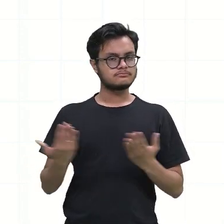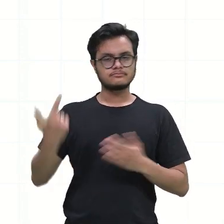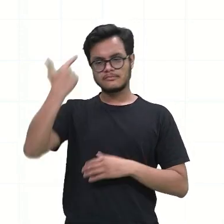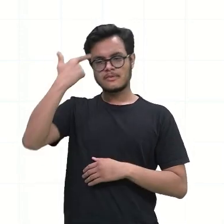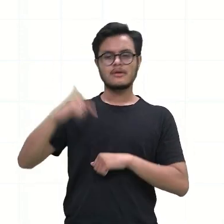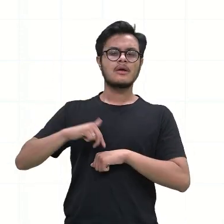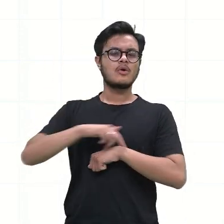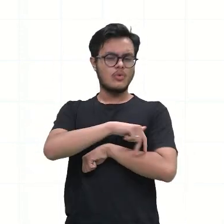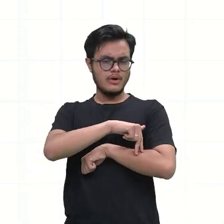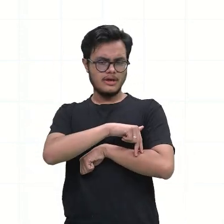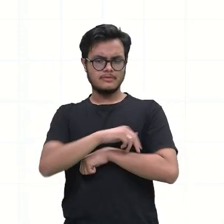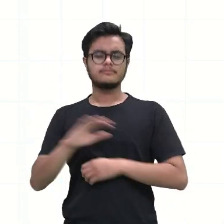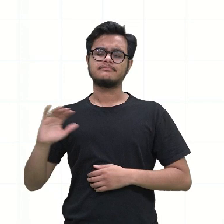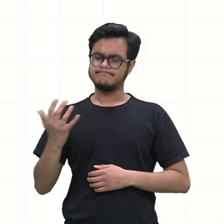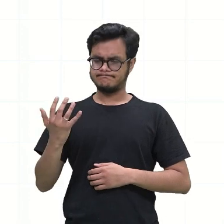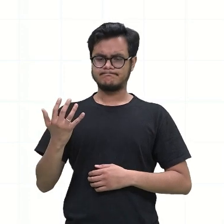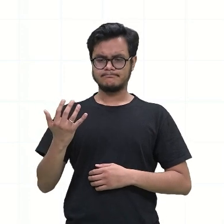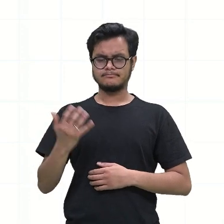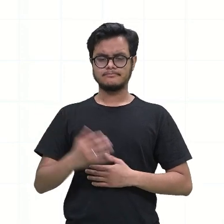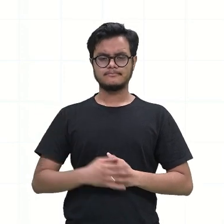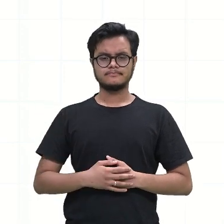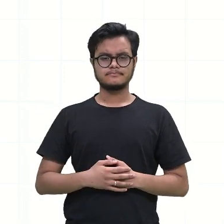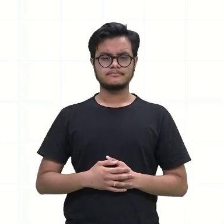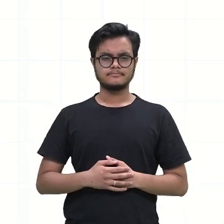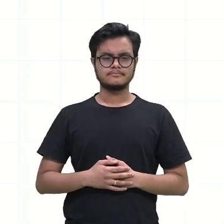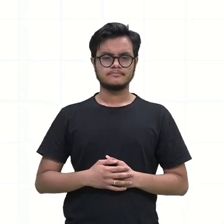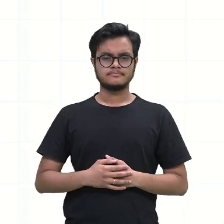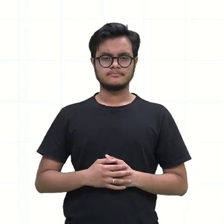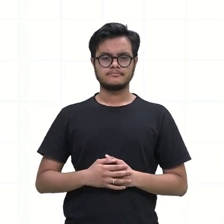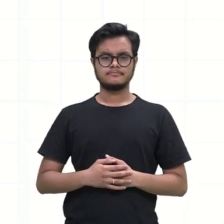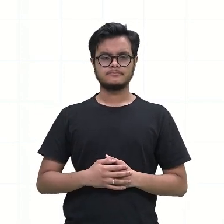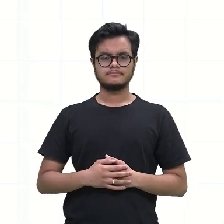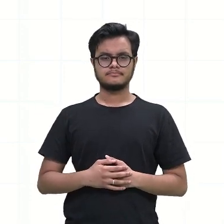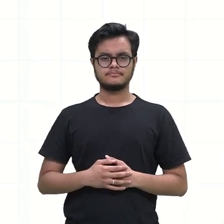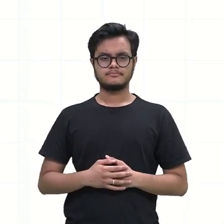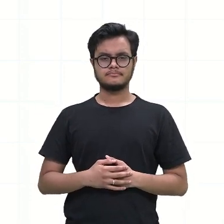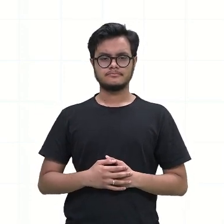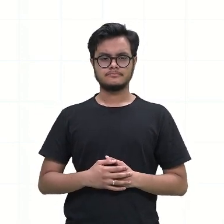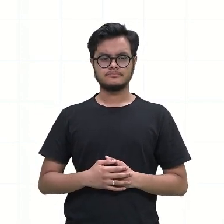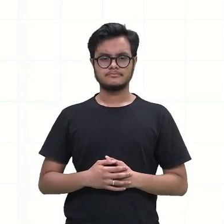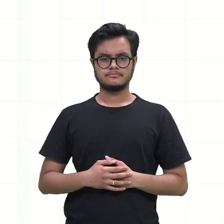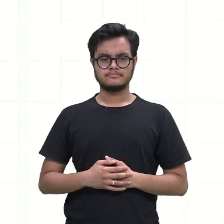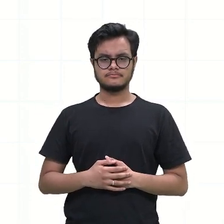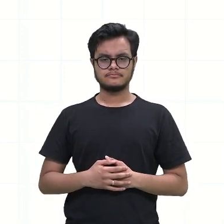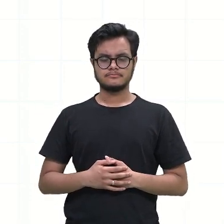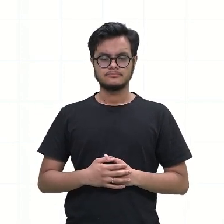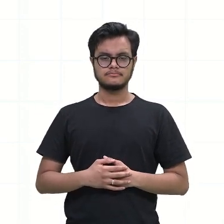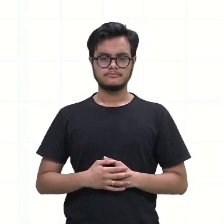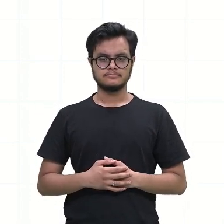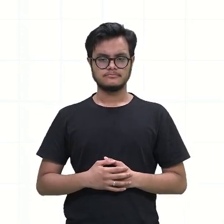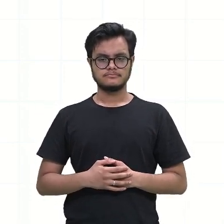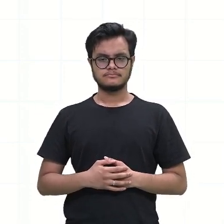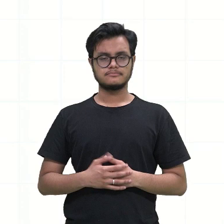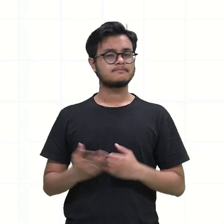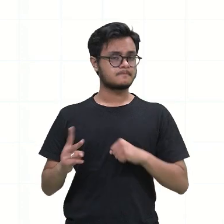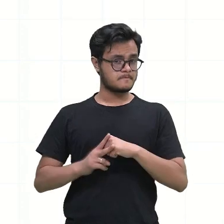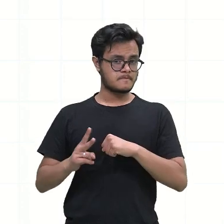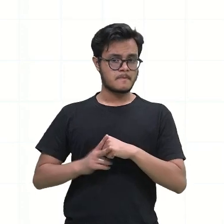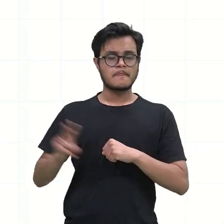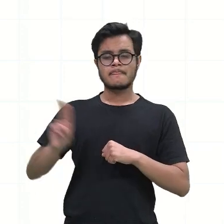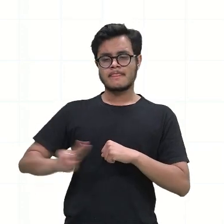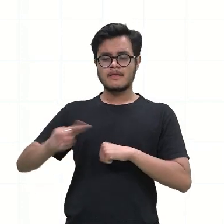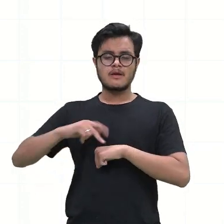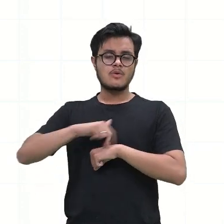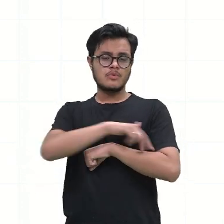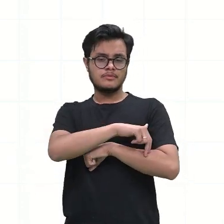pensar assim, é uma ação, né? Está correndo, está andando. Então são verbos que vão indicar, vão trazer